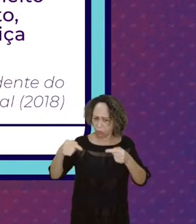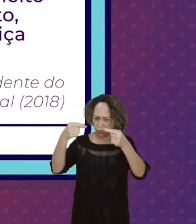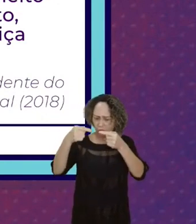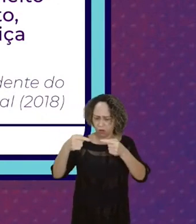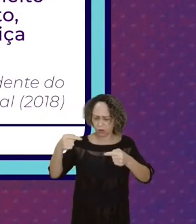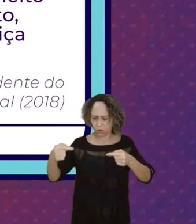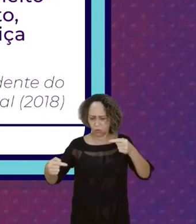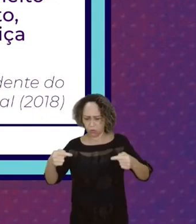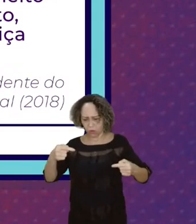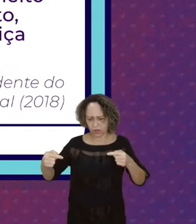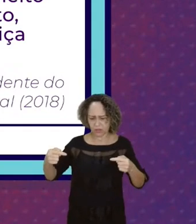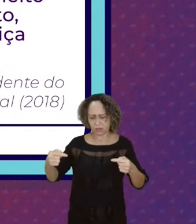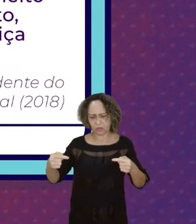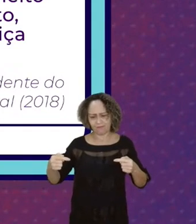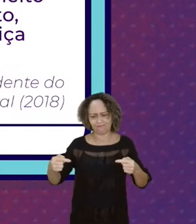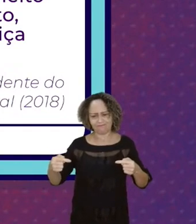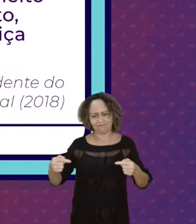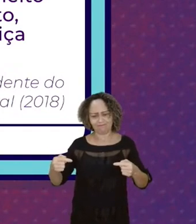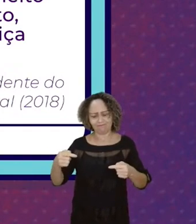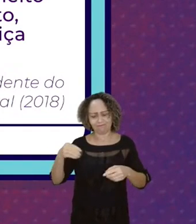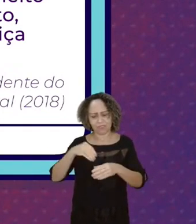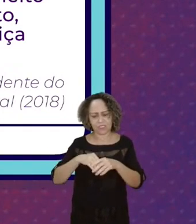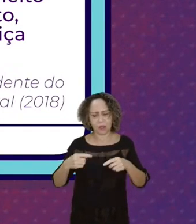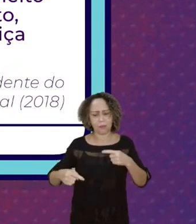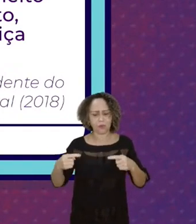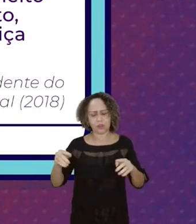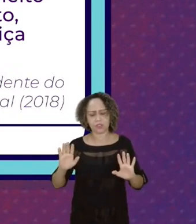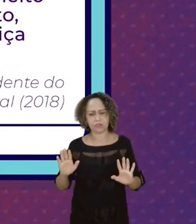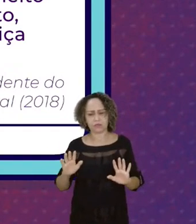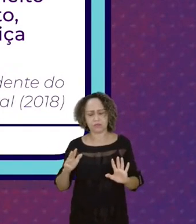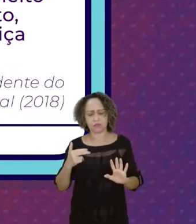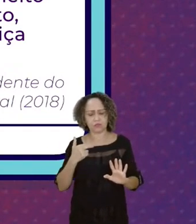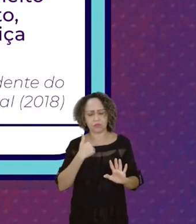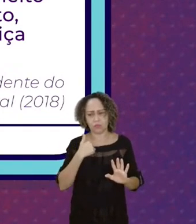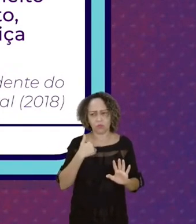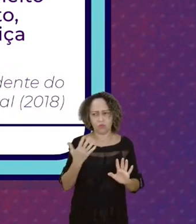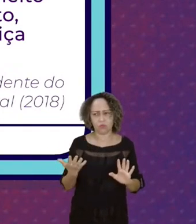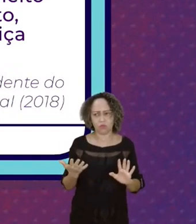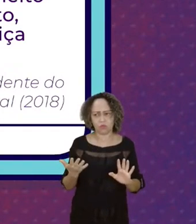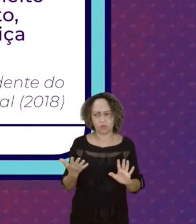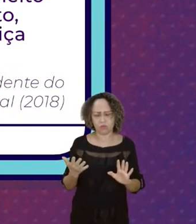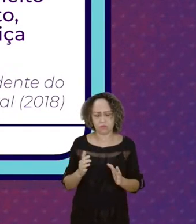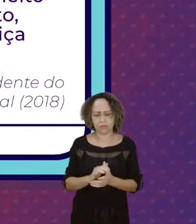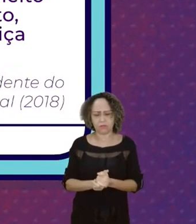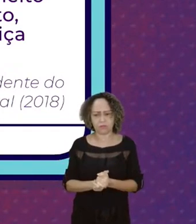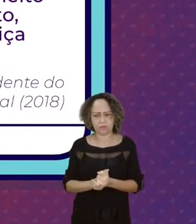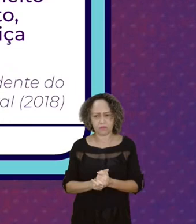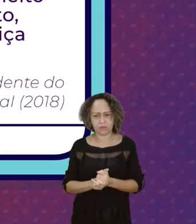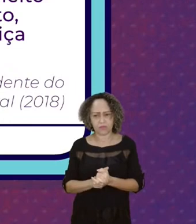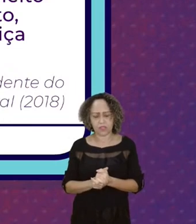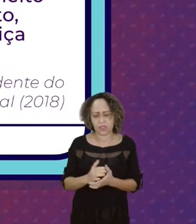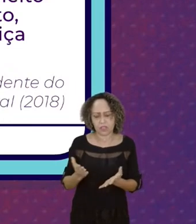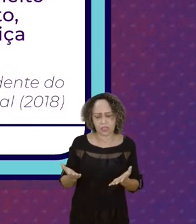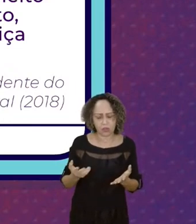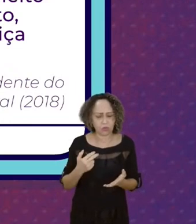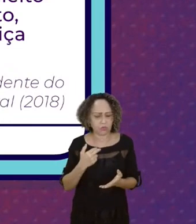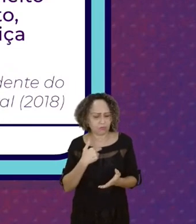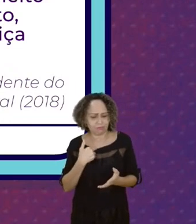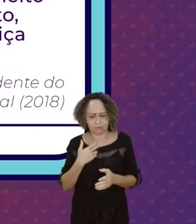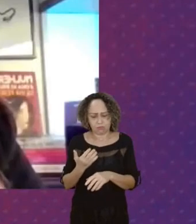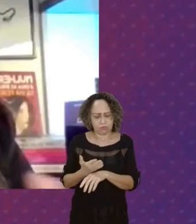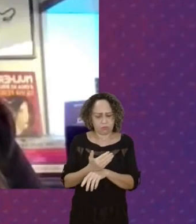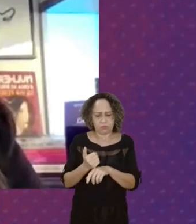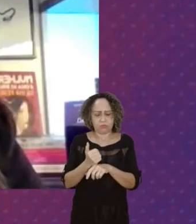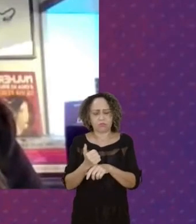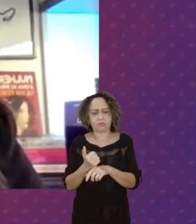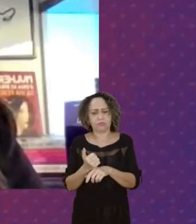disputa, consistem em indiferentes eleitorais, situando-se, portanto, fora da alçada desta justiça especializada. O